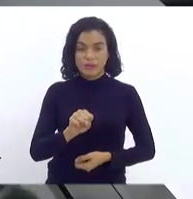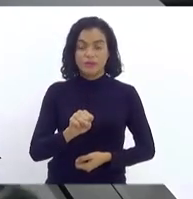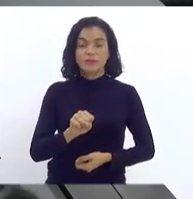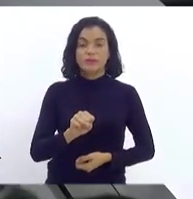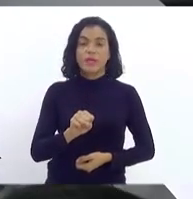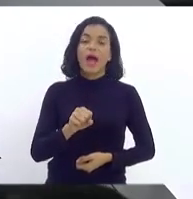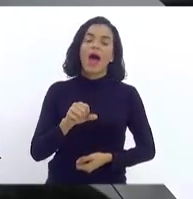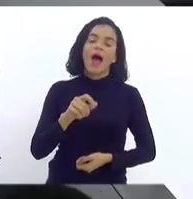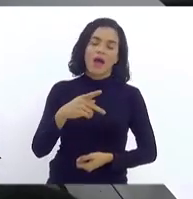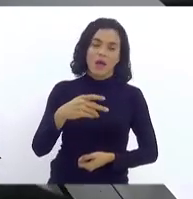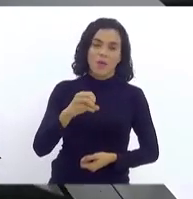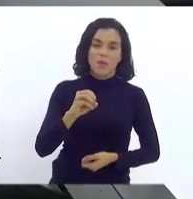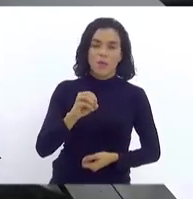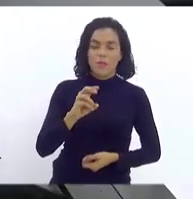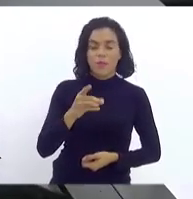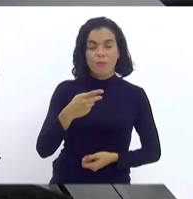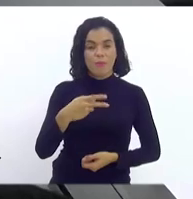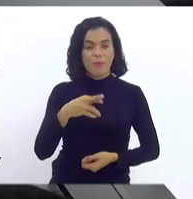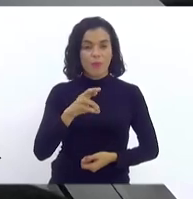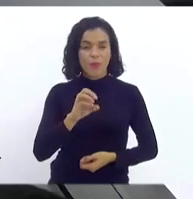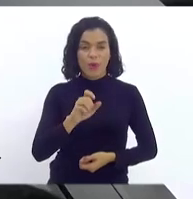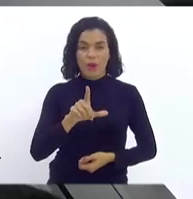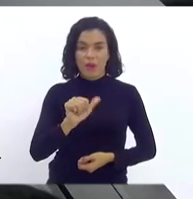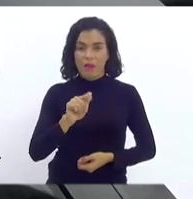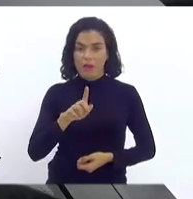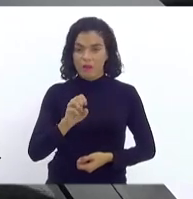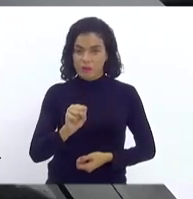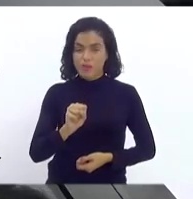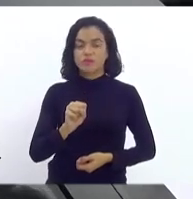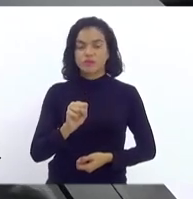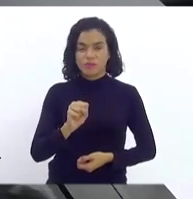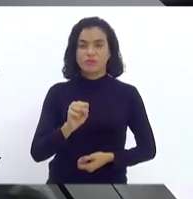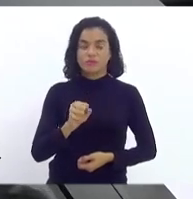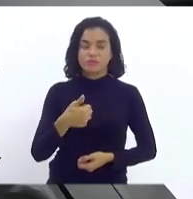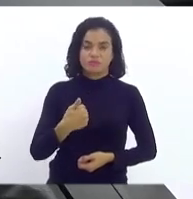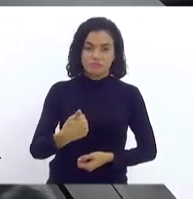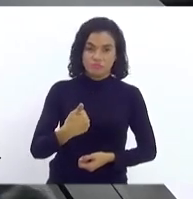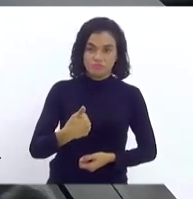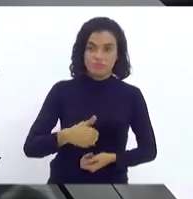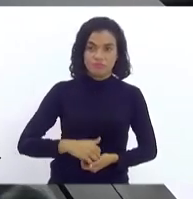Da Prolagos. Luiz Guilherme Ferrante, da Prolagos.